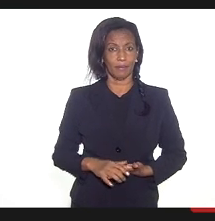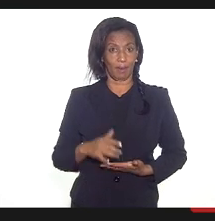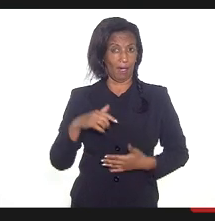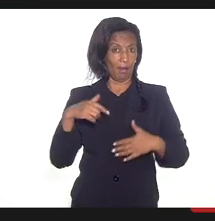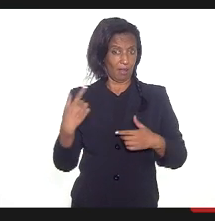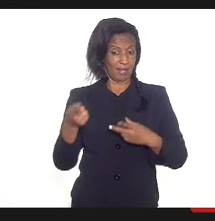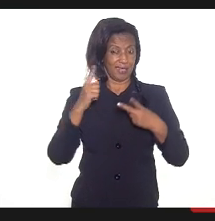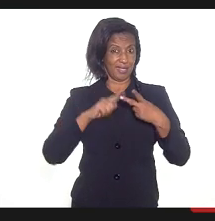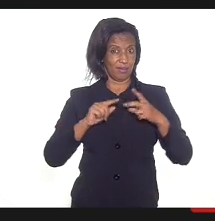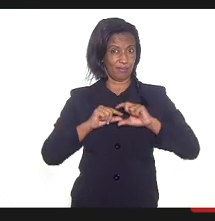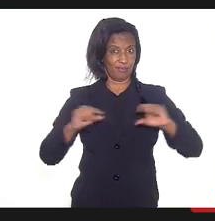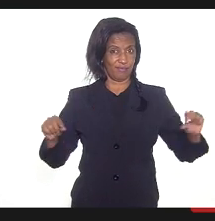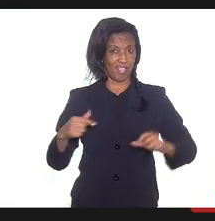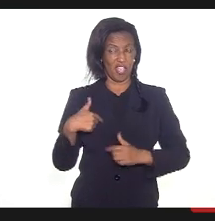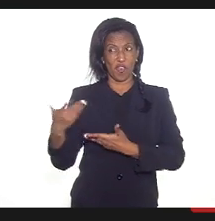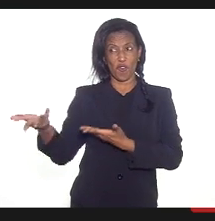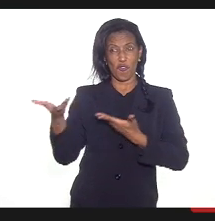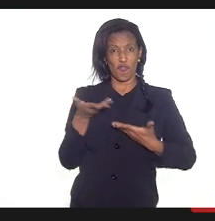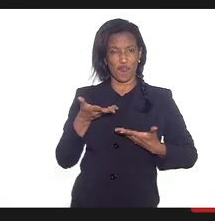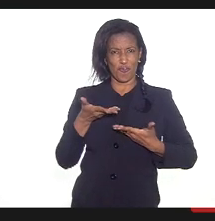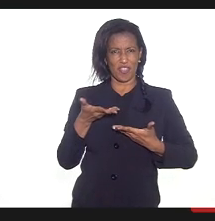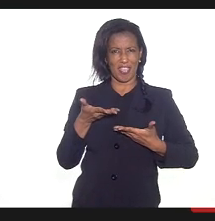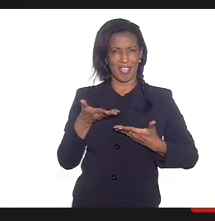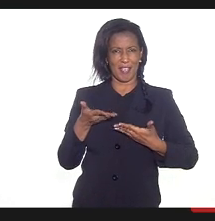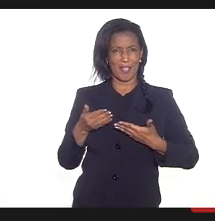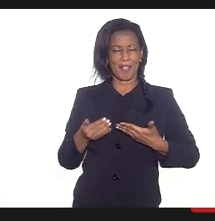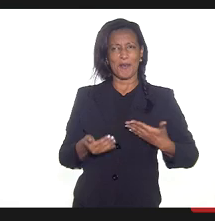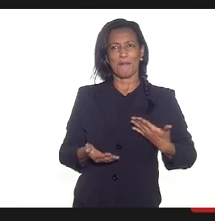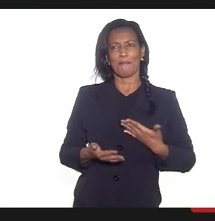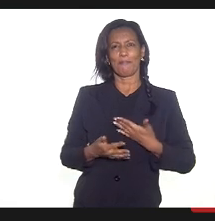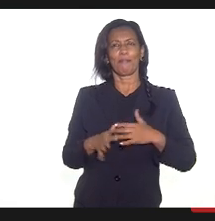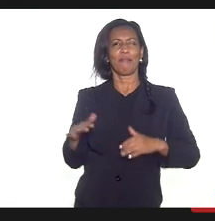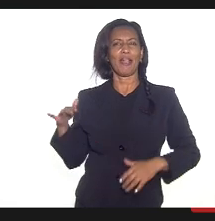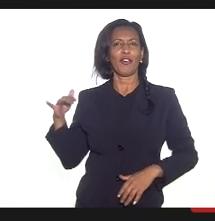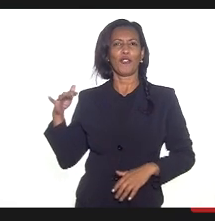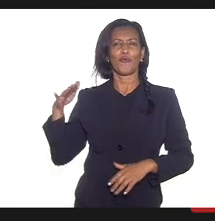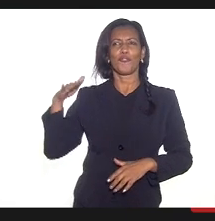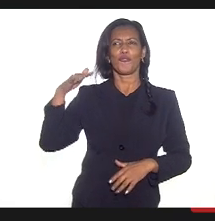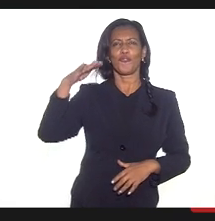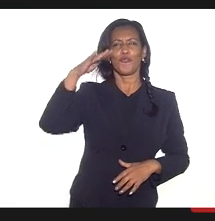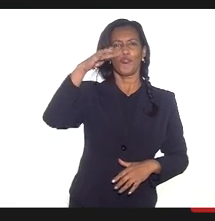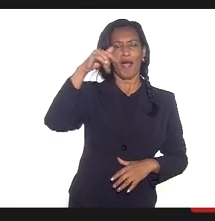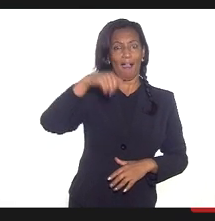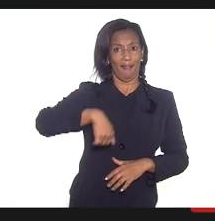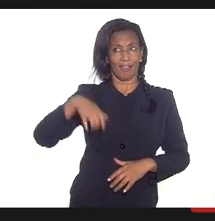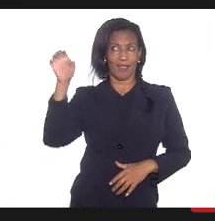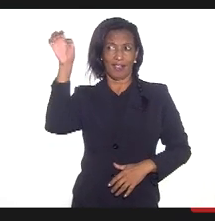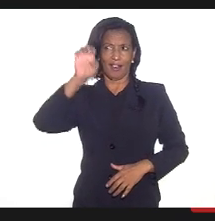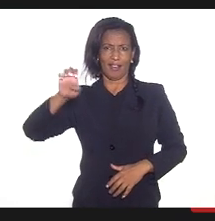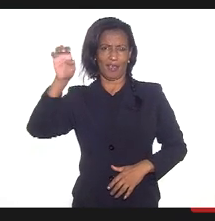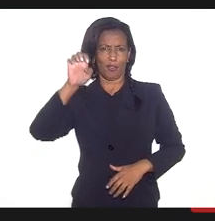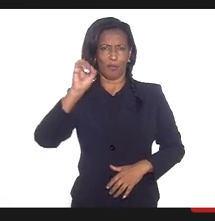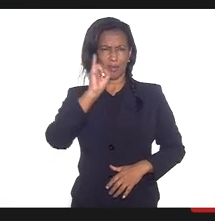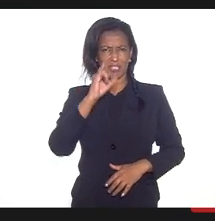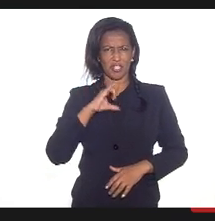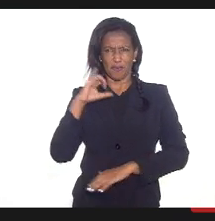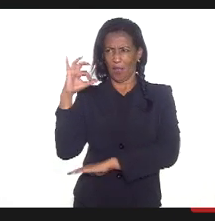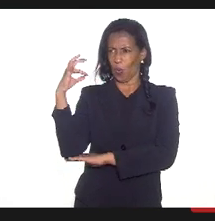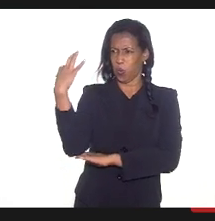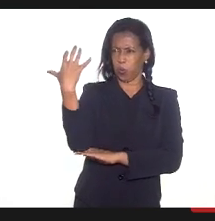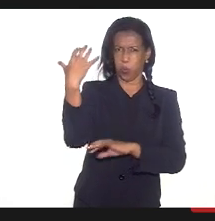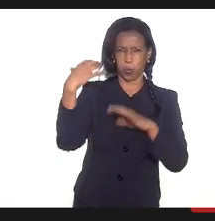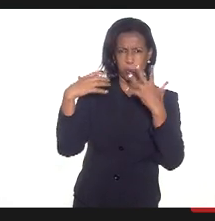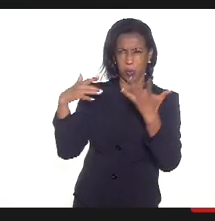convidei para voar aqui e na Europa. Se tiver um hectare de floresta devastada, vocês têm